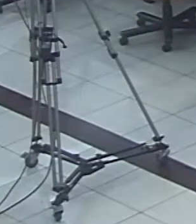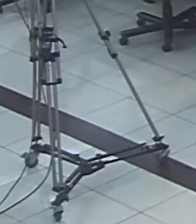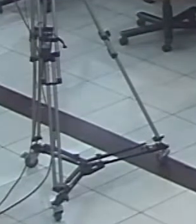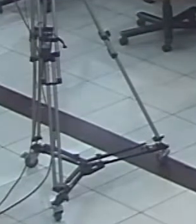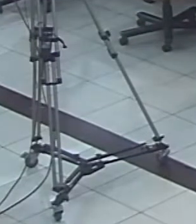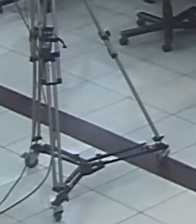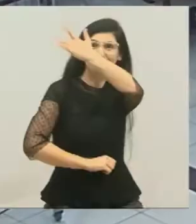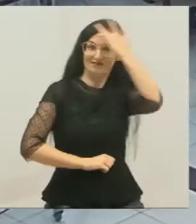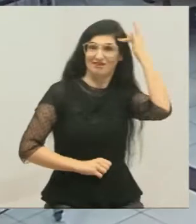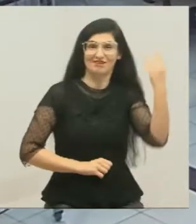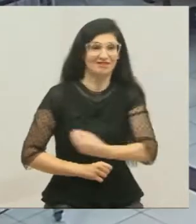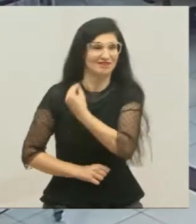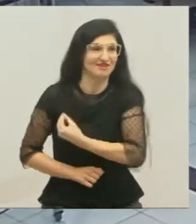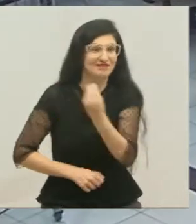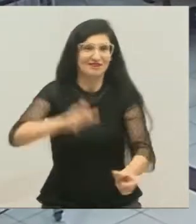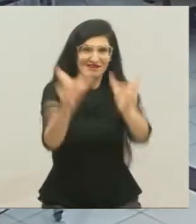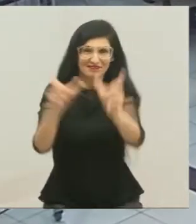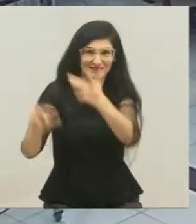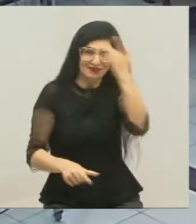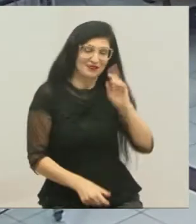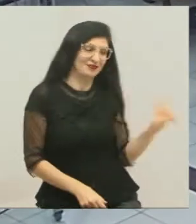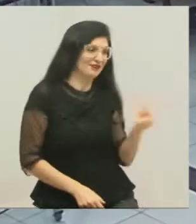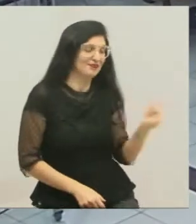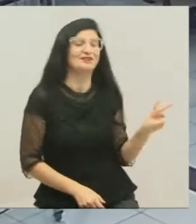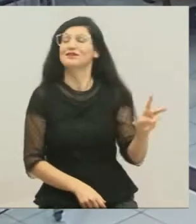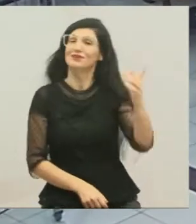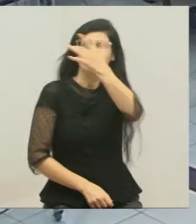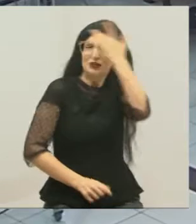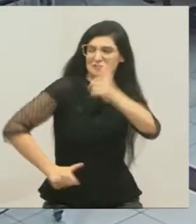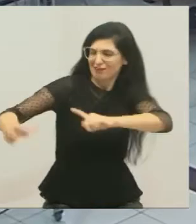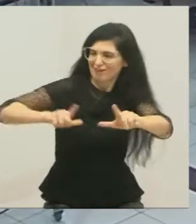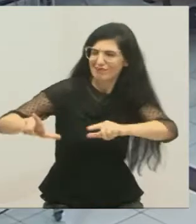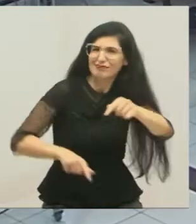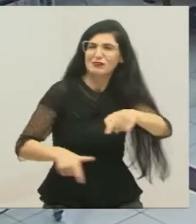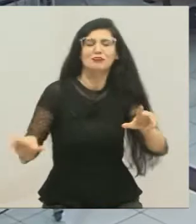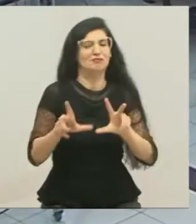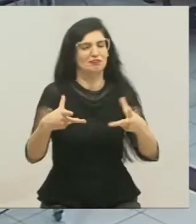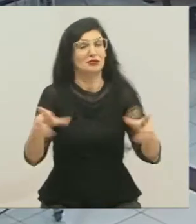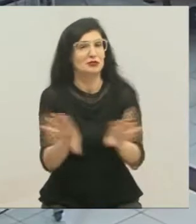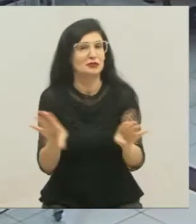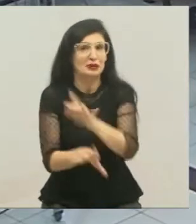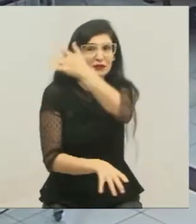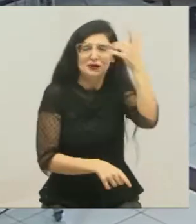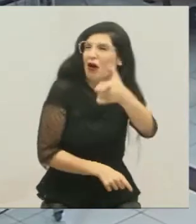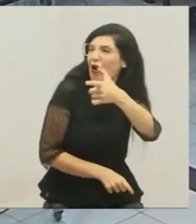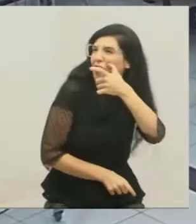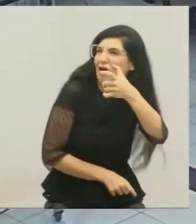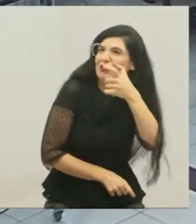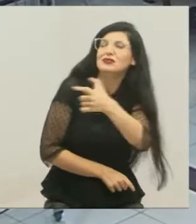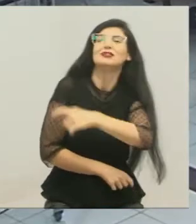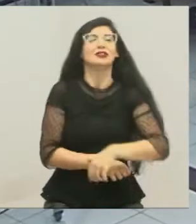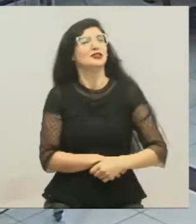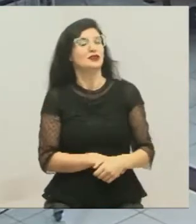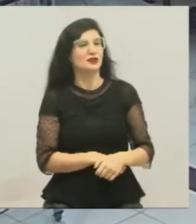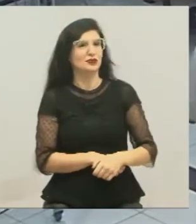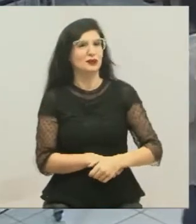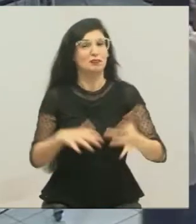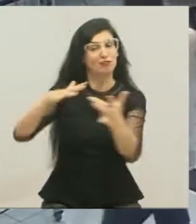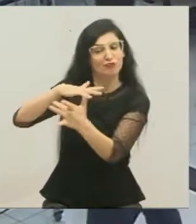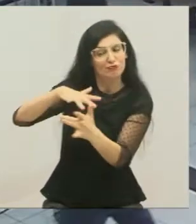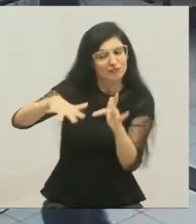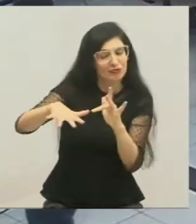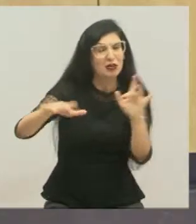Senhores membros da mesa, senhores vereadores, senhores servidores, senhores telespectadores, internautas, em